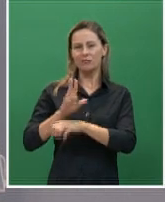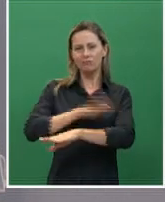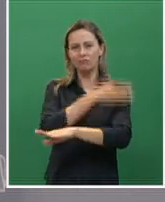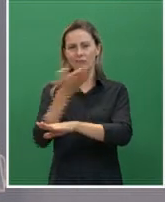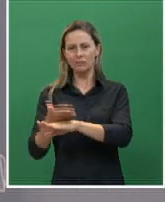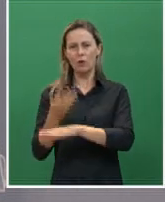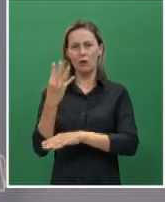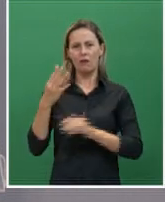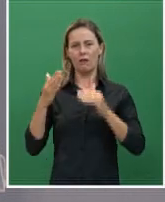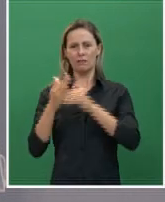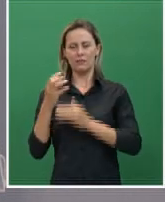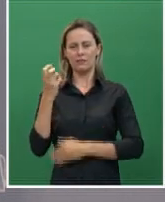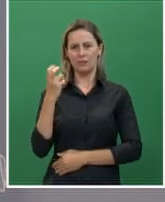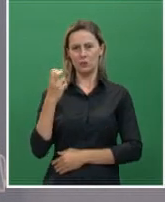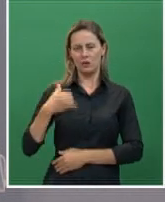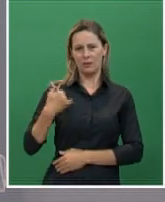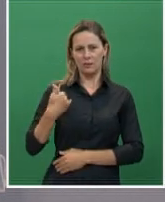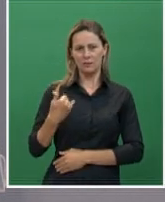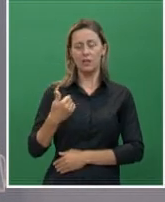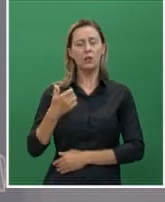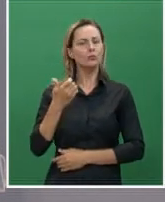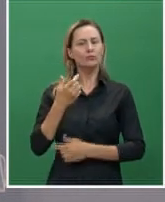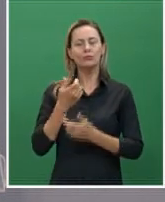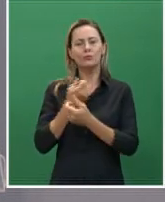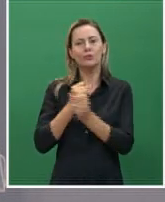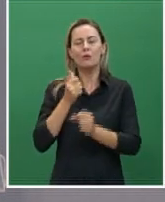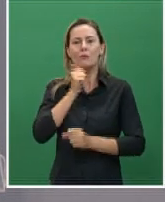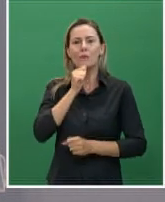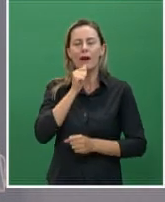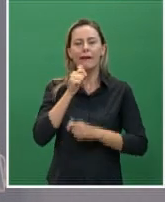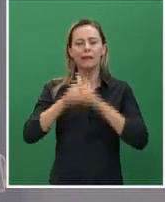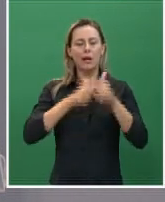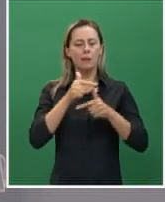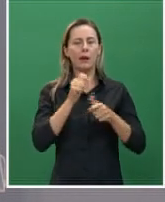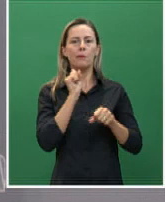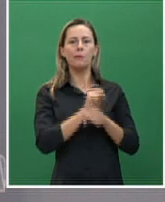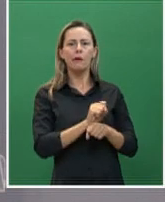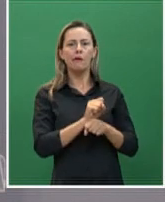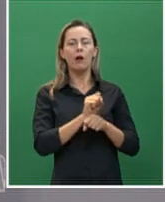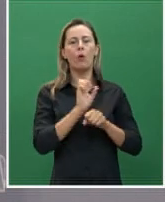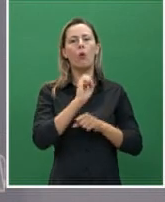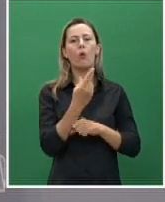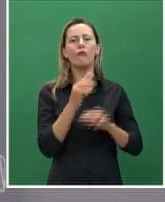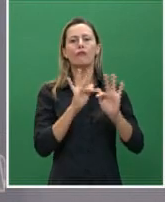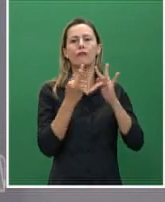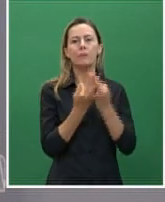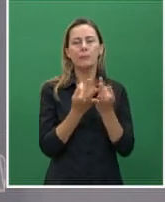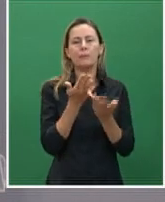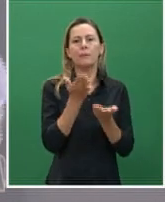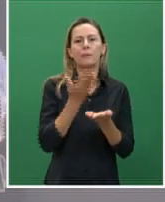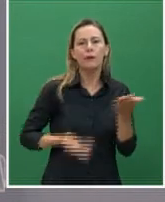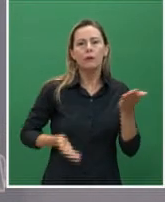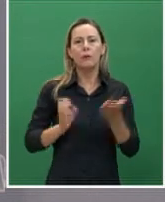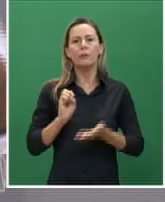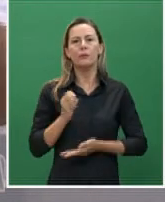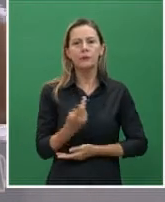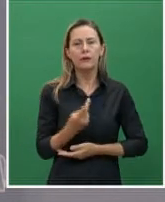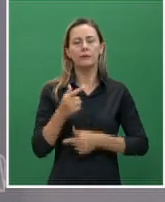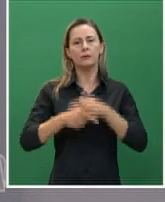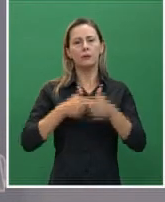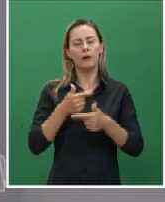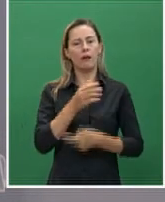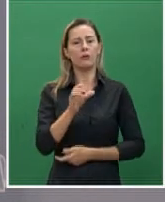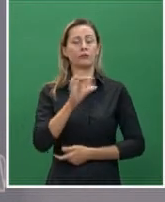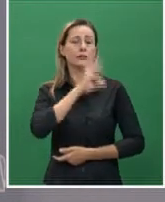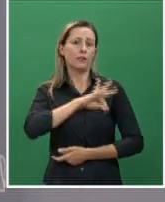anos da cidade não se pode permitir que mães deixa ele trabalhar é que famílias é percam a oportunidade de poder